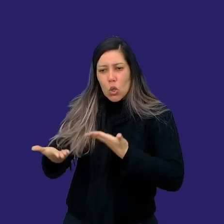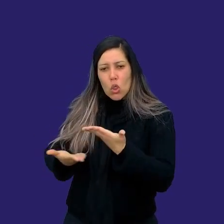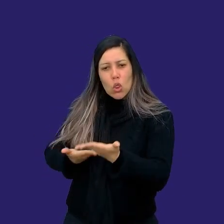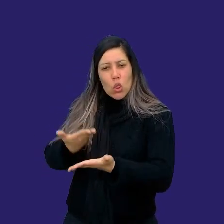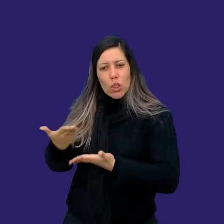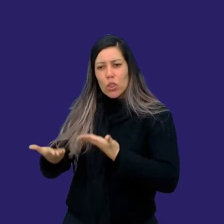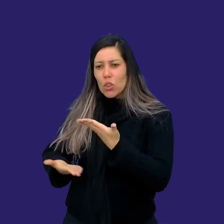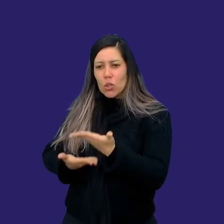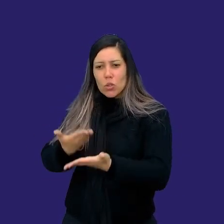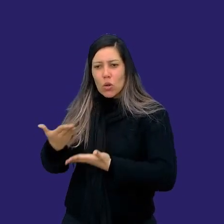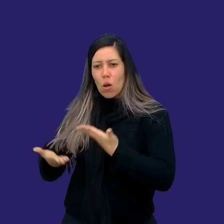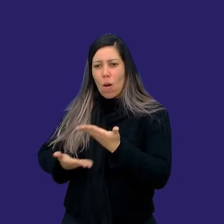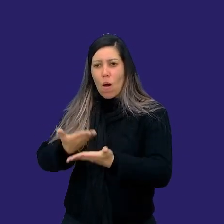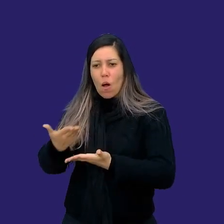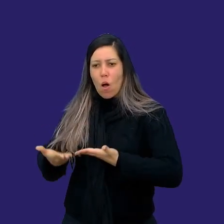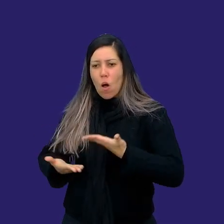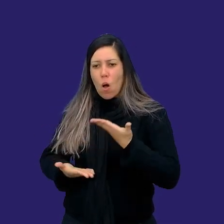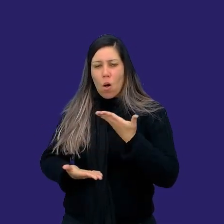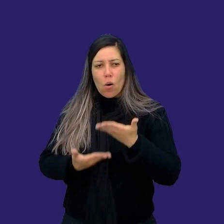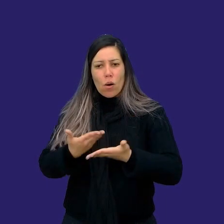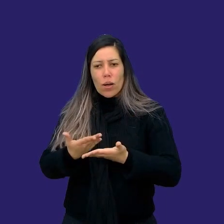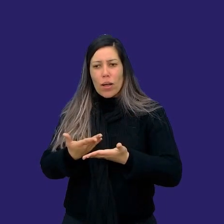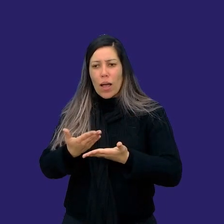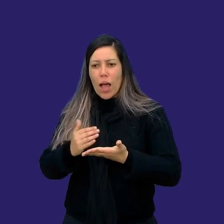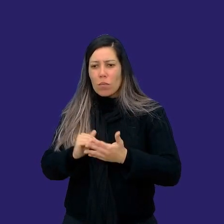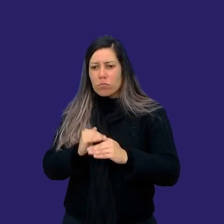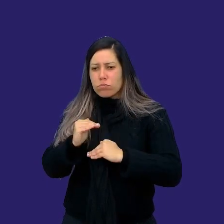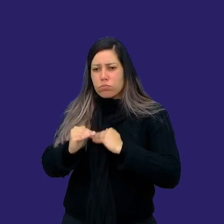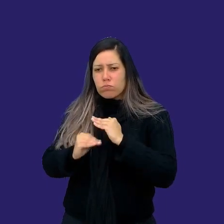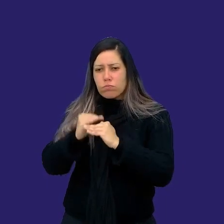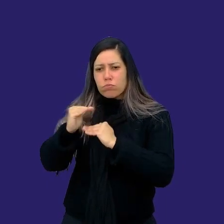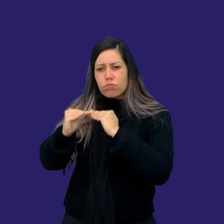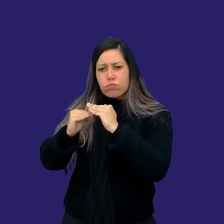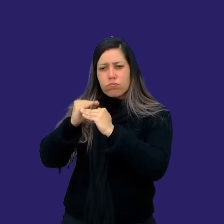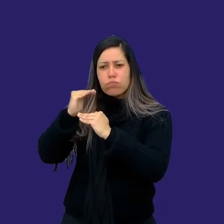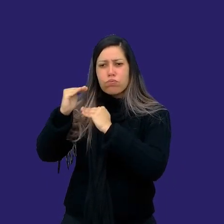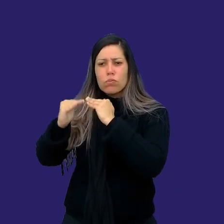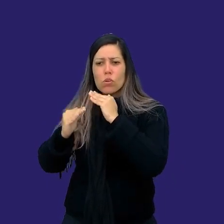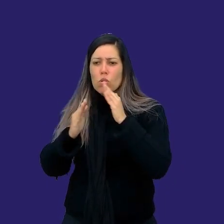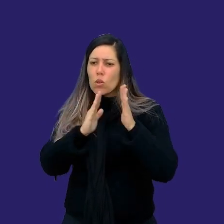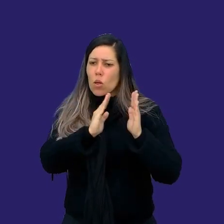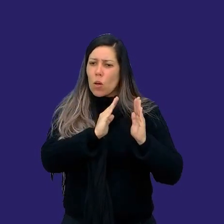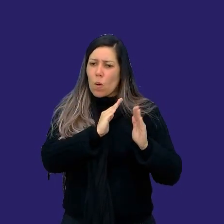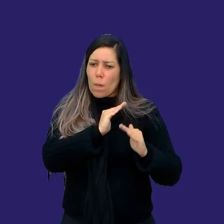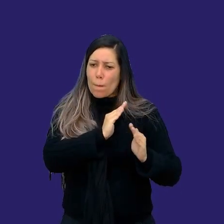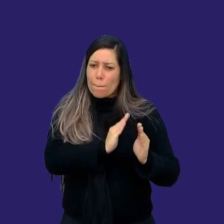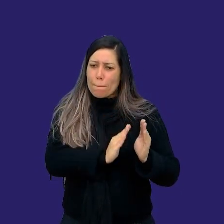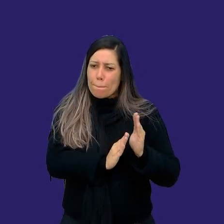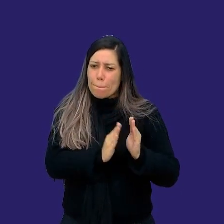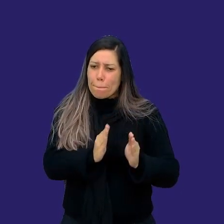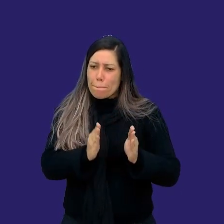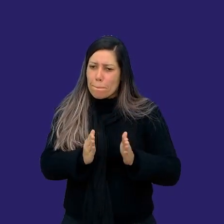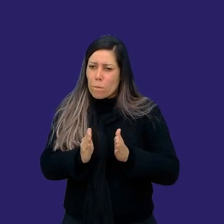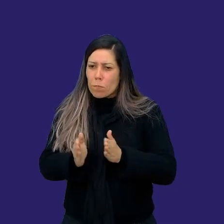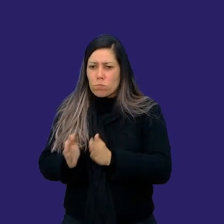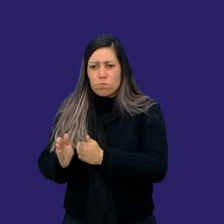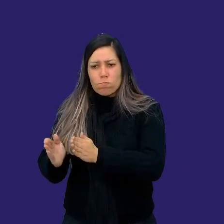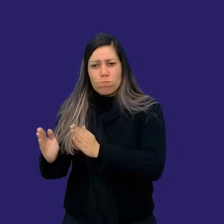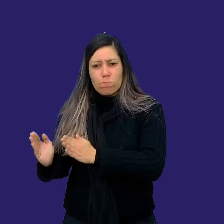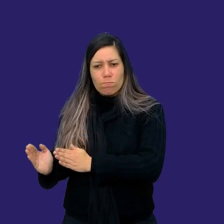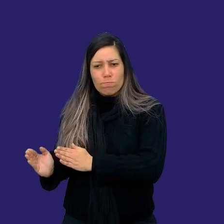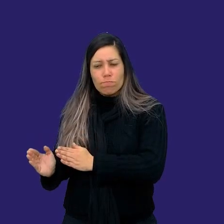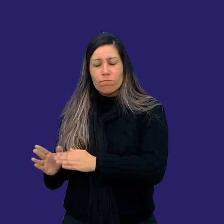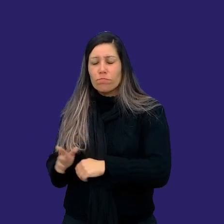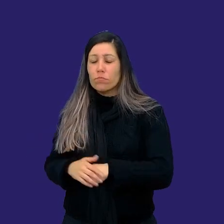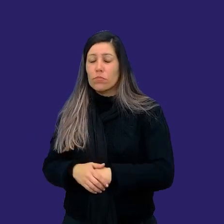sinergia entre aquelas categorias de conhecimento. Então, assim, e você fala, Marco, mas na hora que você vai